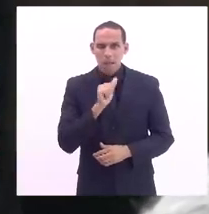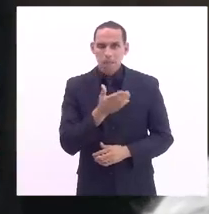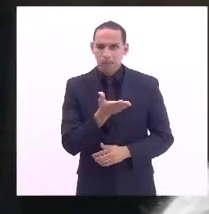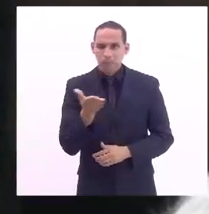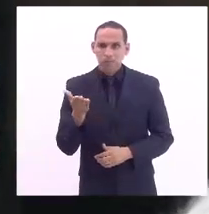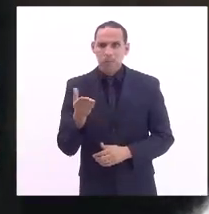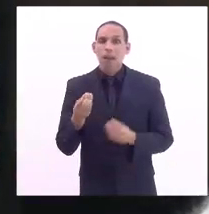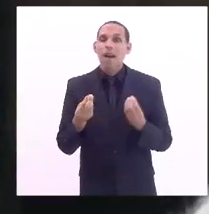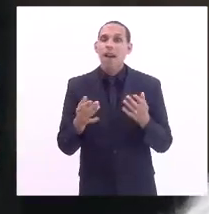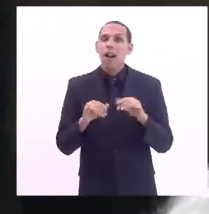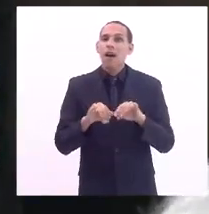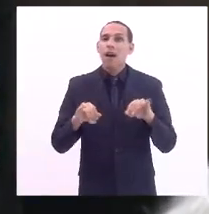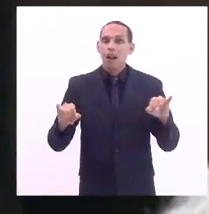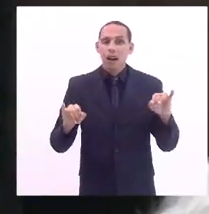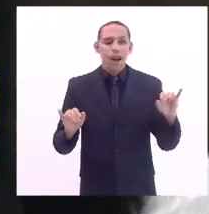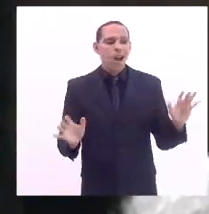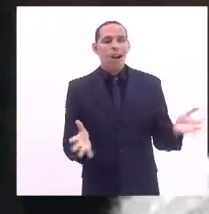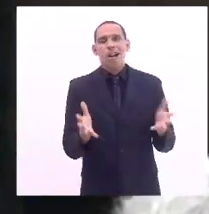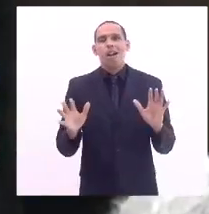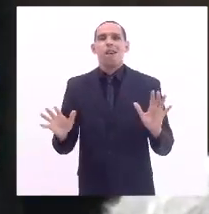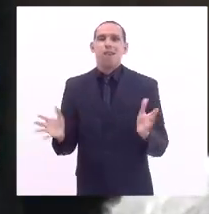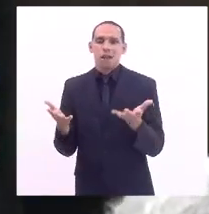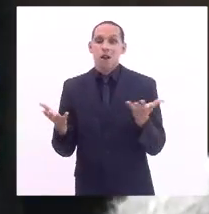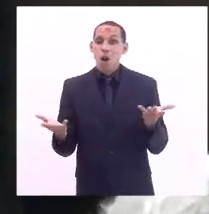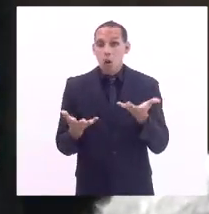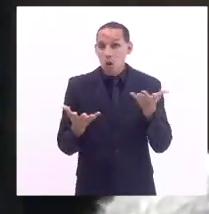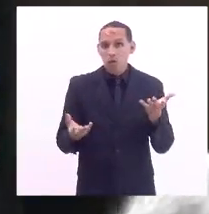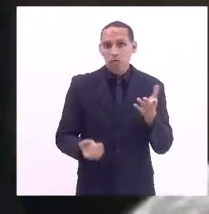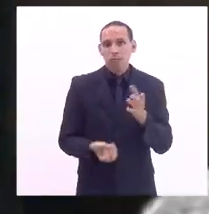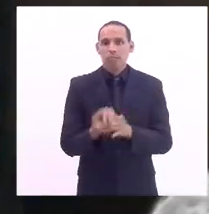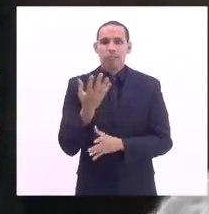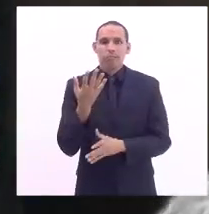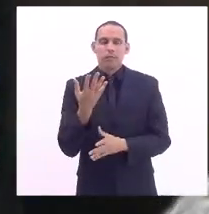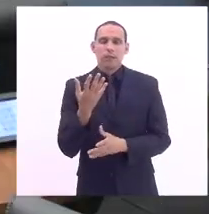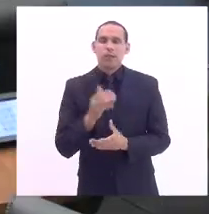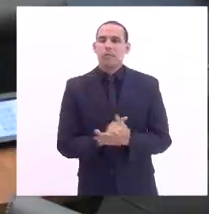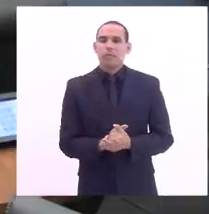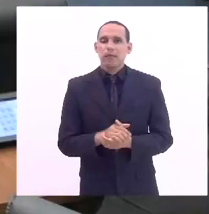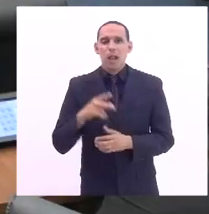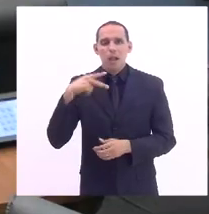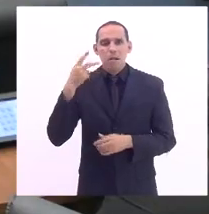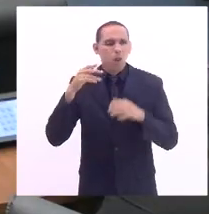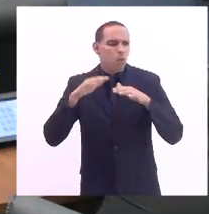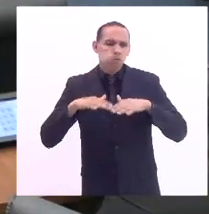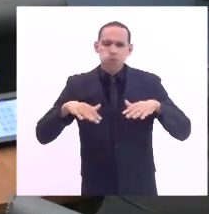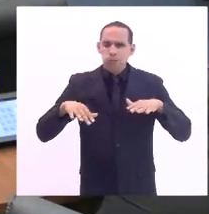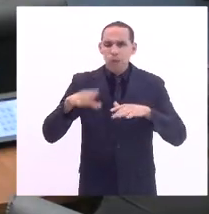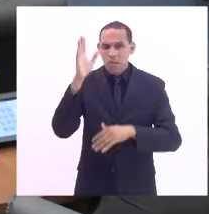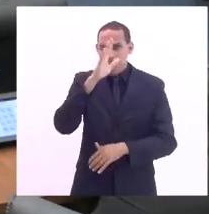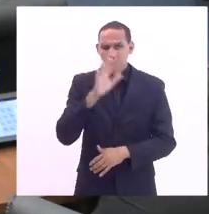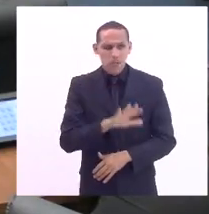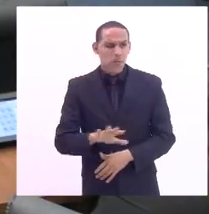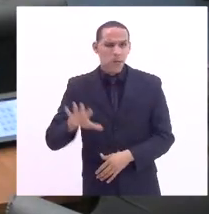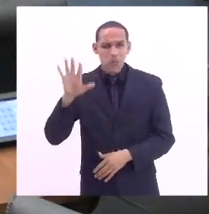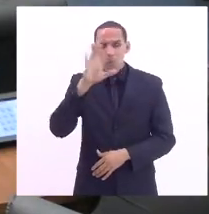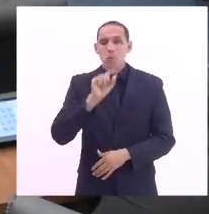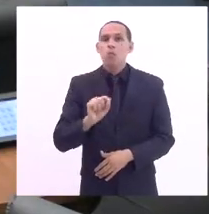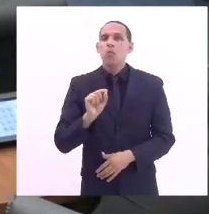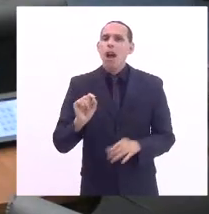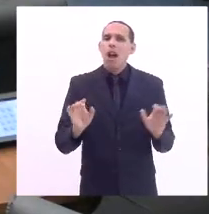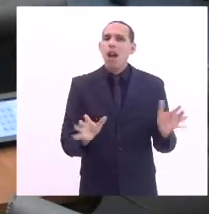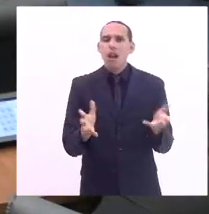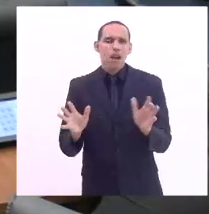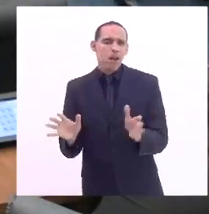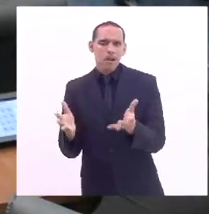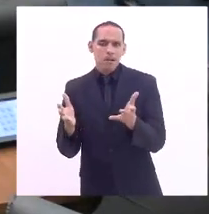para anunciar uma campanha que está sendo lançada hoje em todos os parlamentos do nosso país, que é a